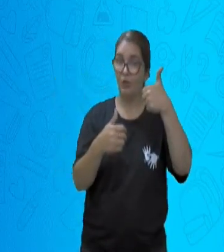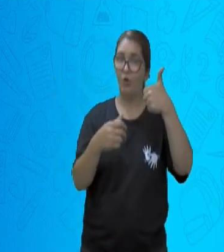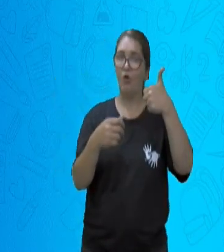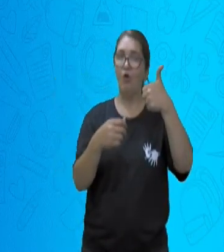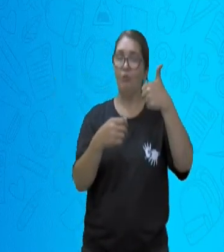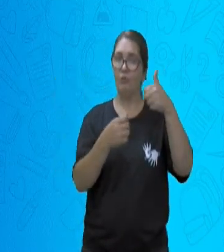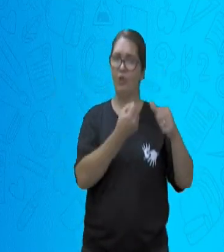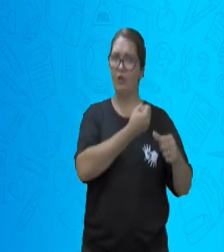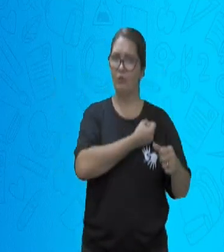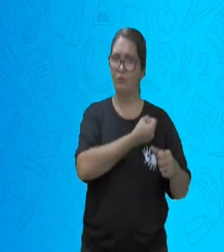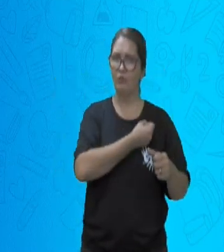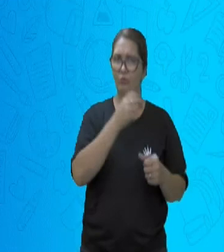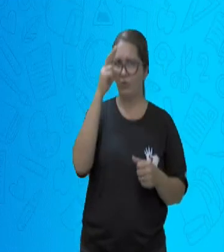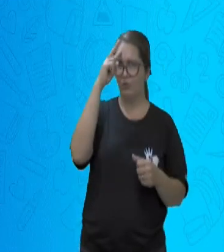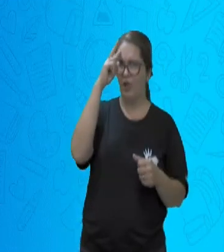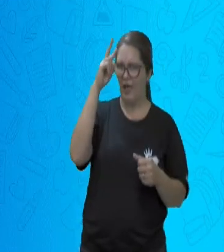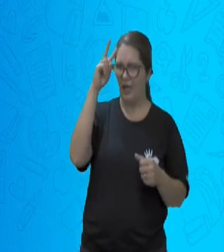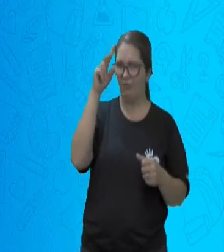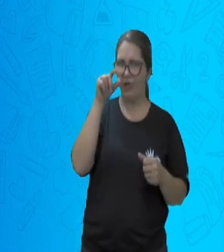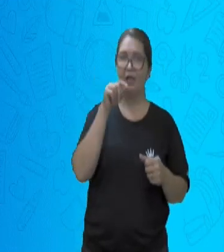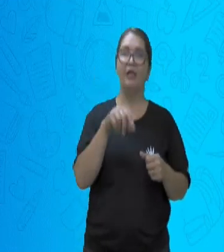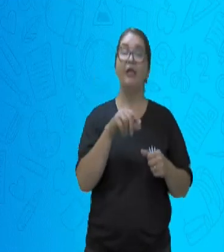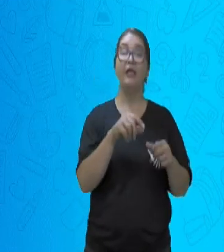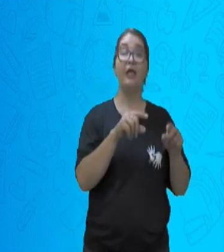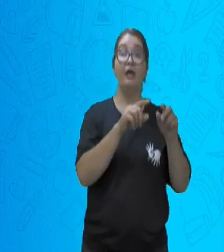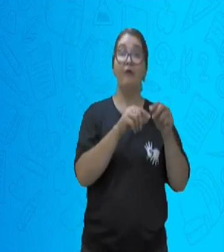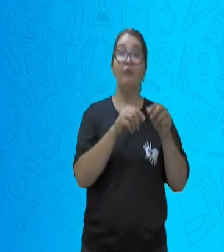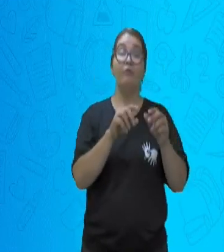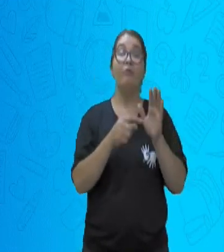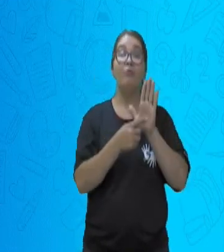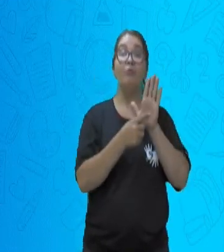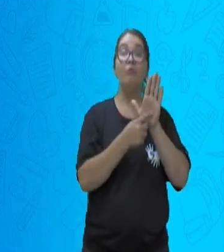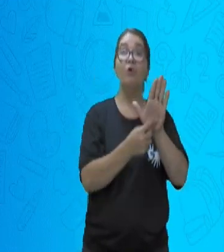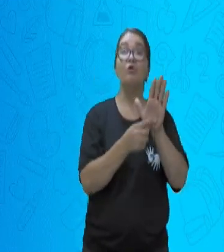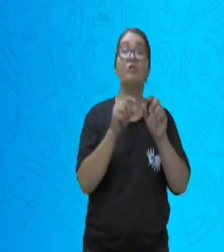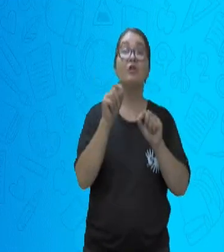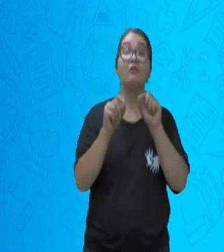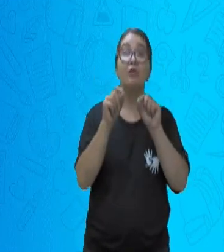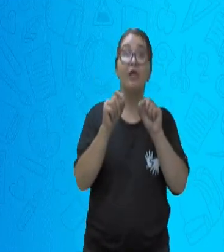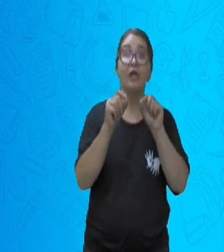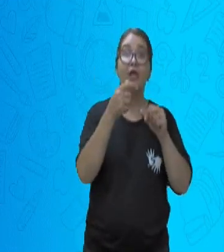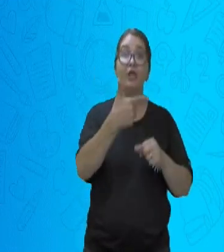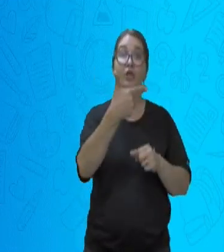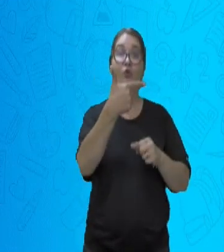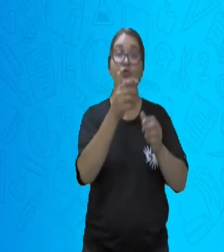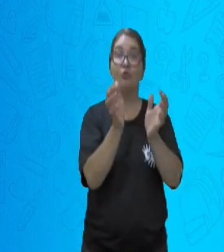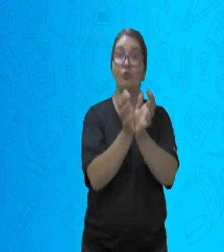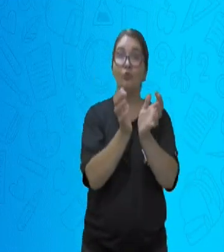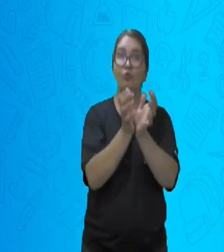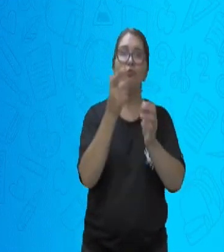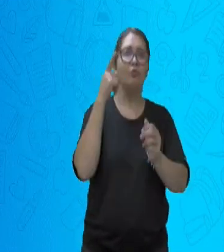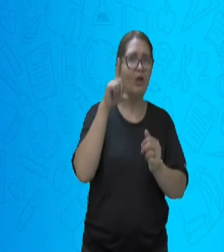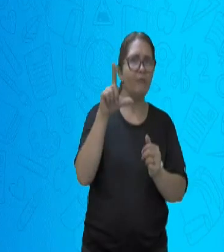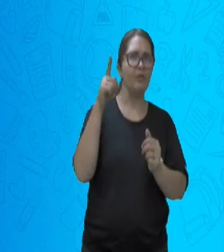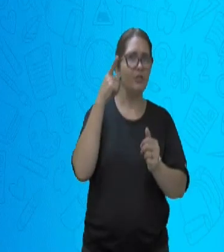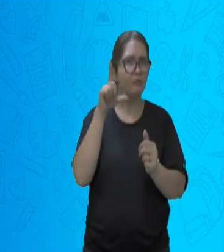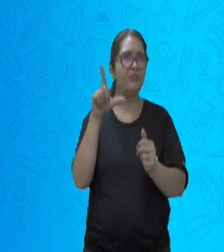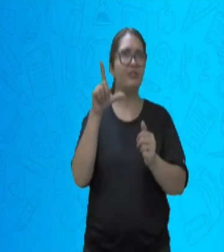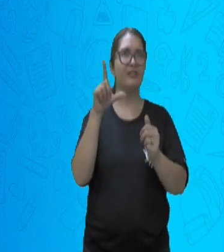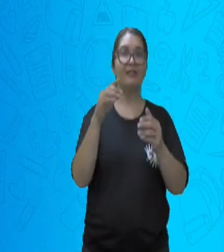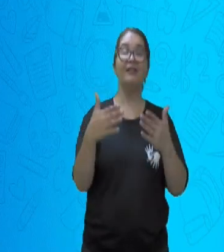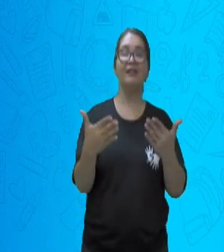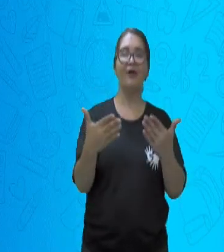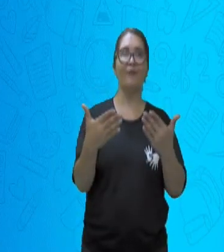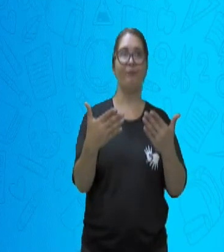vezes o segundo grupo vai se repetir? Então, ó, 3 vezes o grupo de